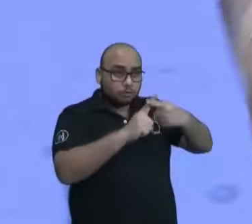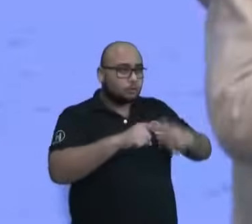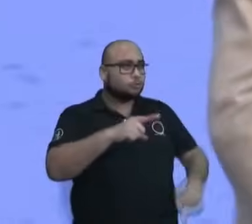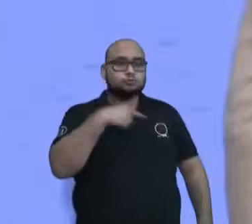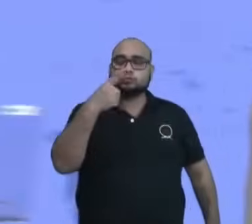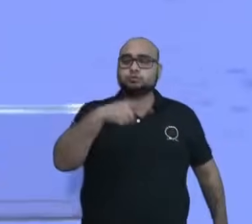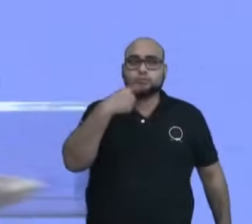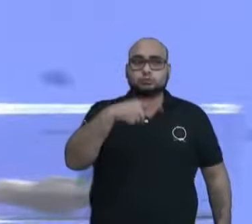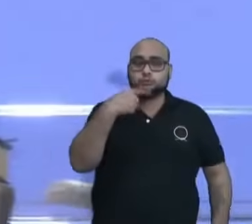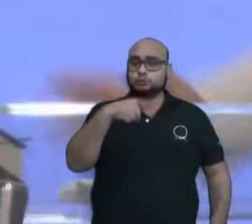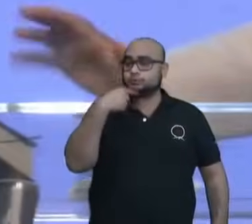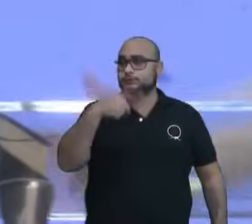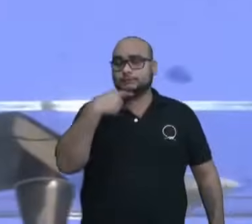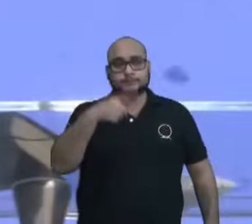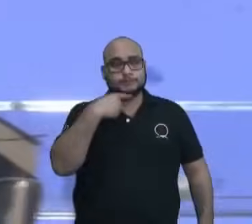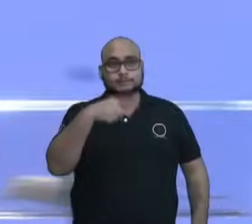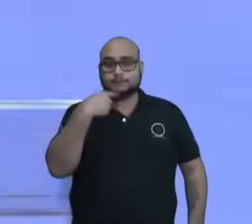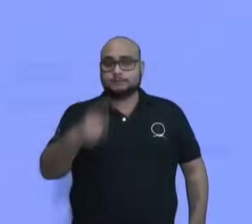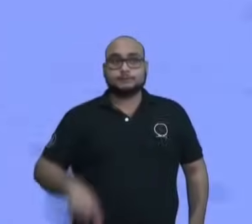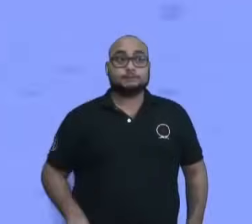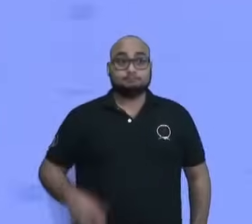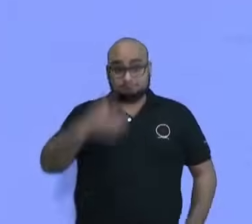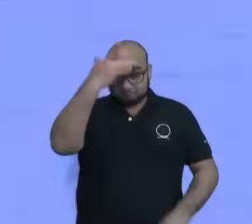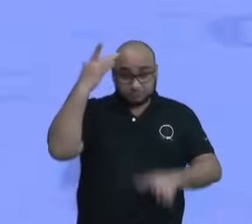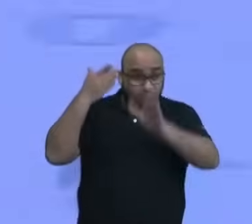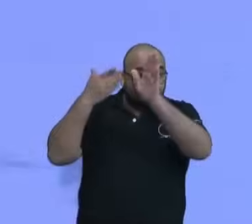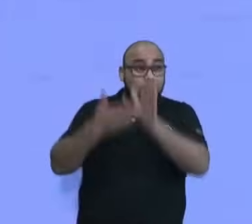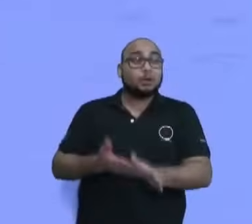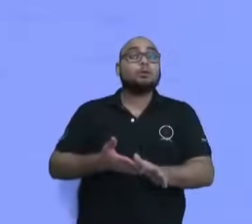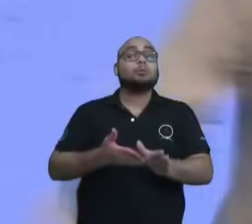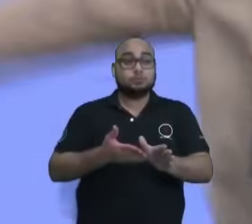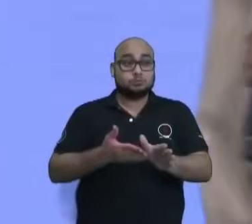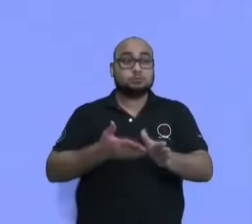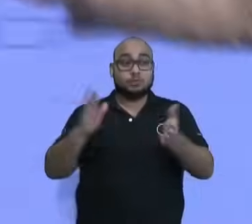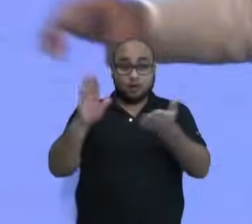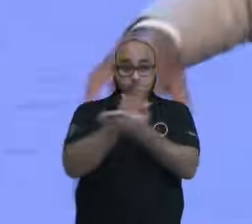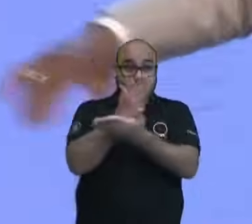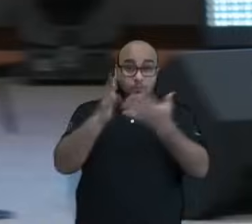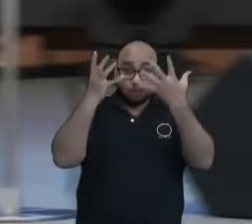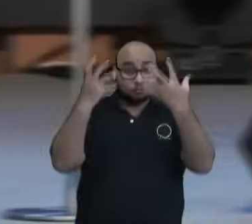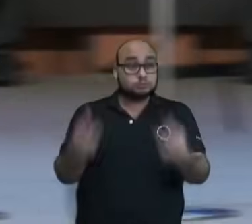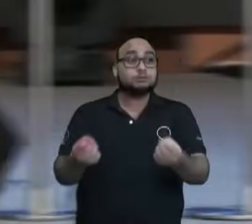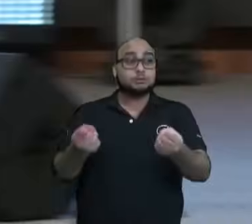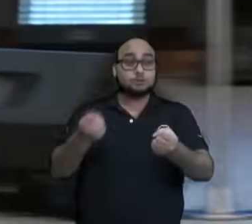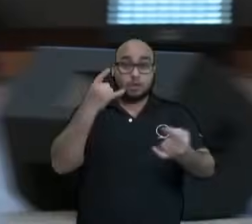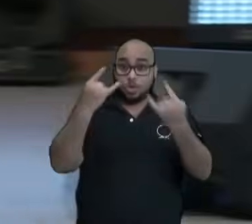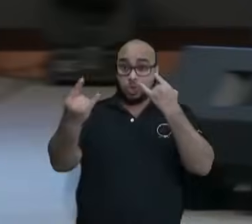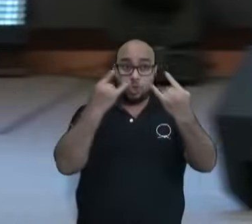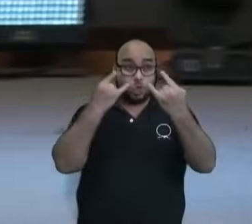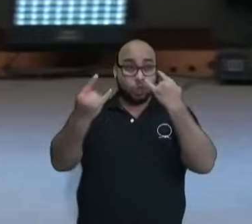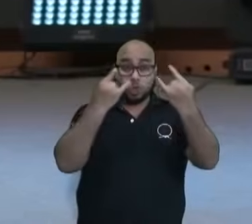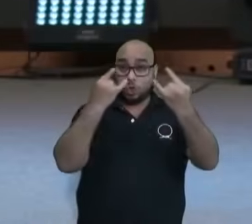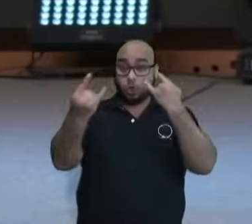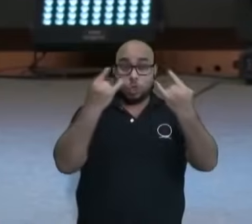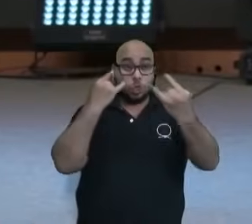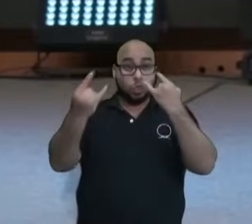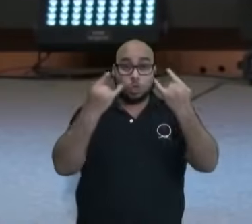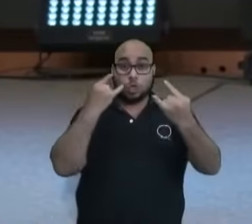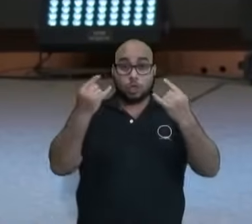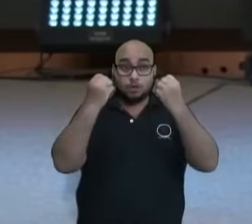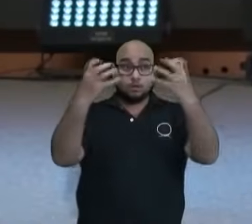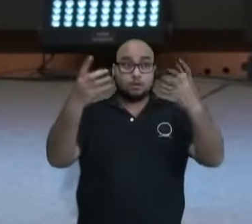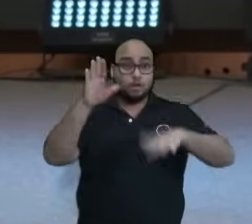porque tem gente que discerne alguns são levados por ventos de doutrina ora tá aqui ora tá aqui ora tá ali